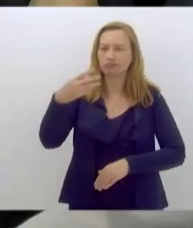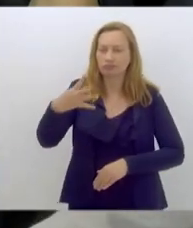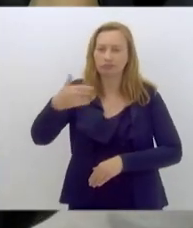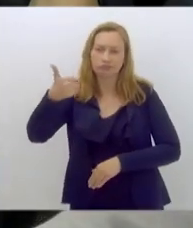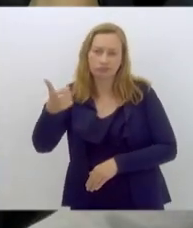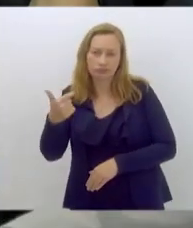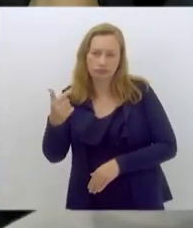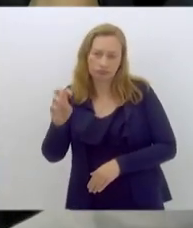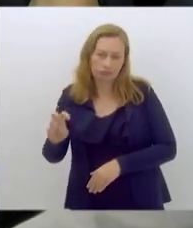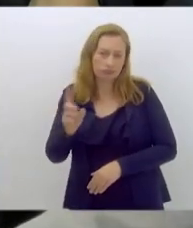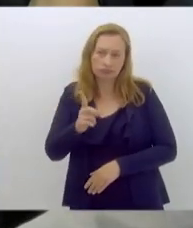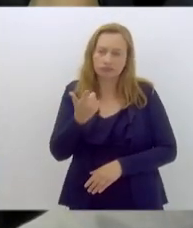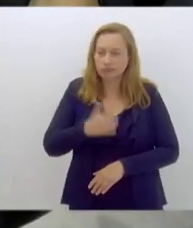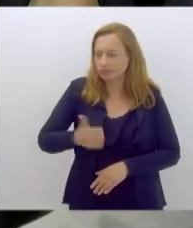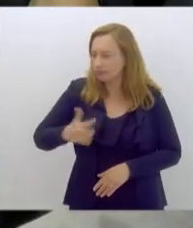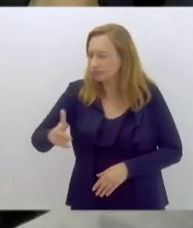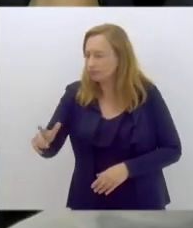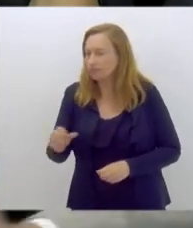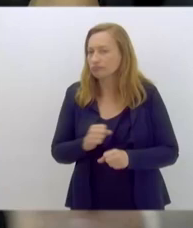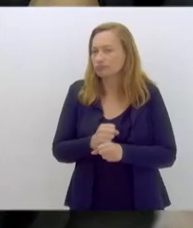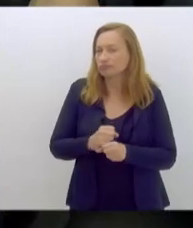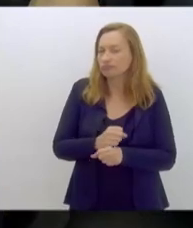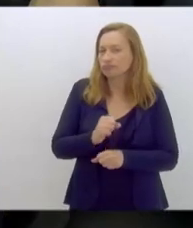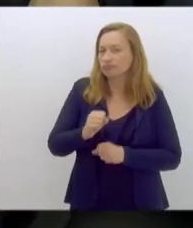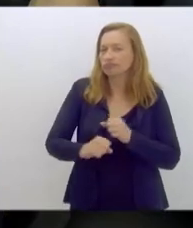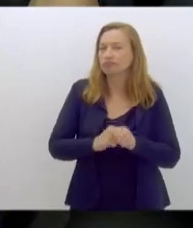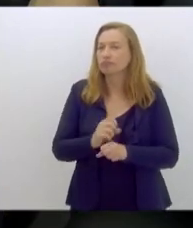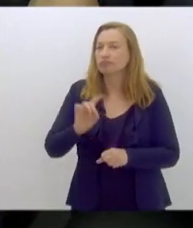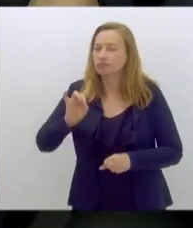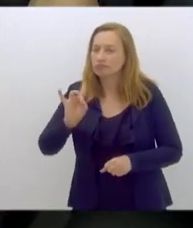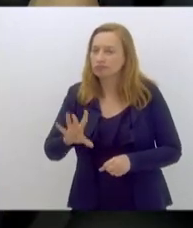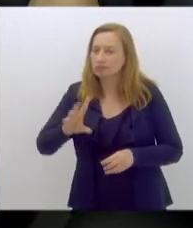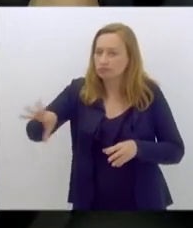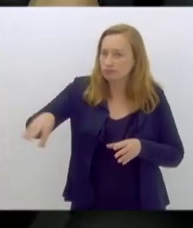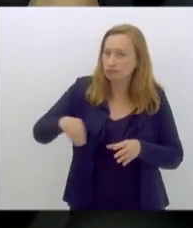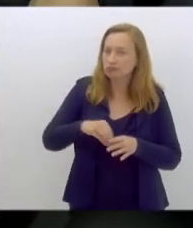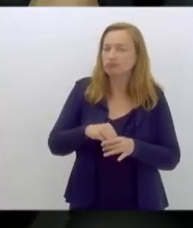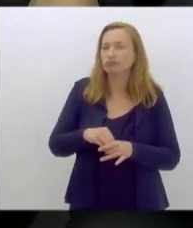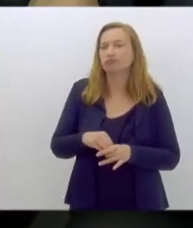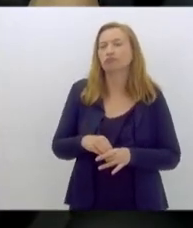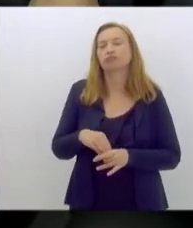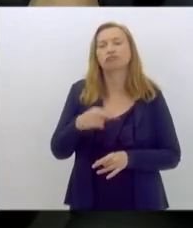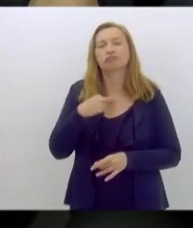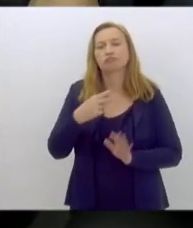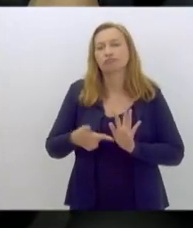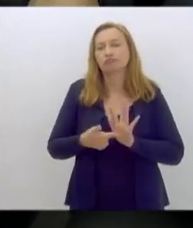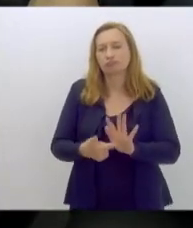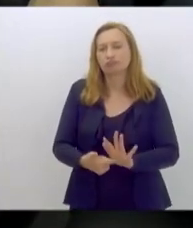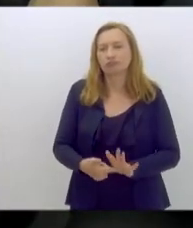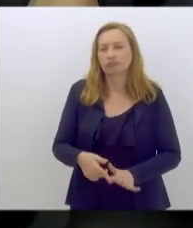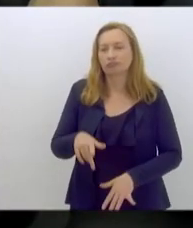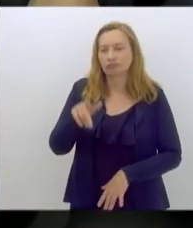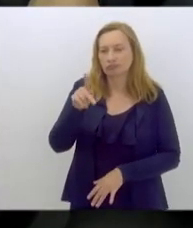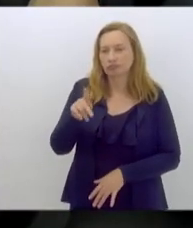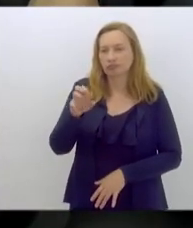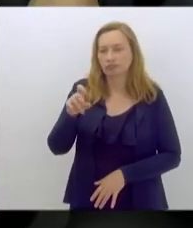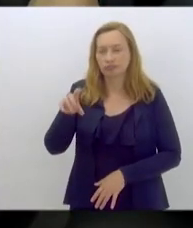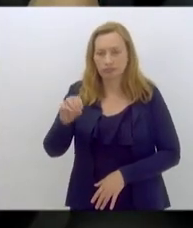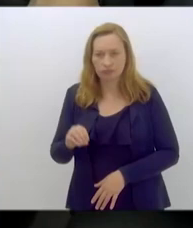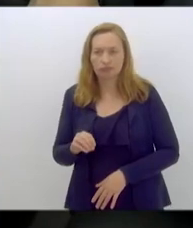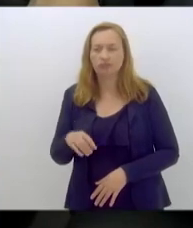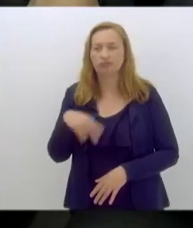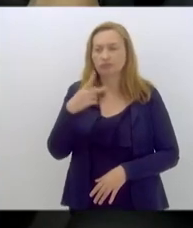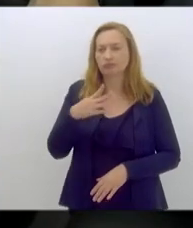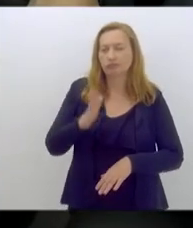ela entrou no ano ela só entra depois se for como crédito adicional por isso ela não pode constar da pílula né quando eu falei lá do investimento mais